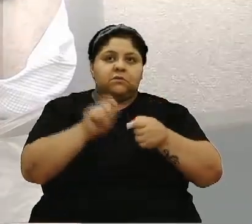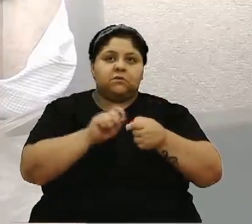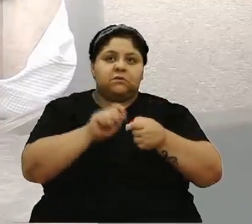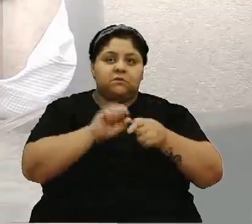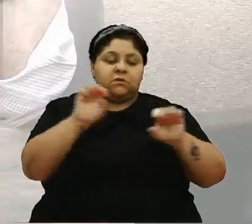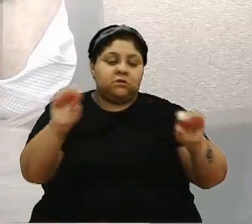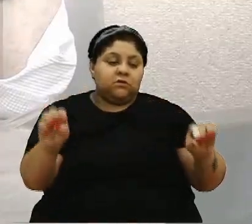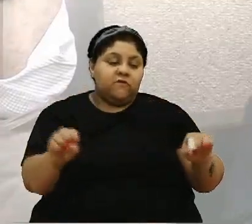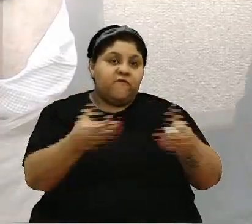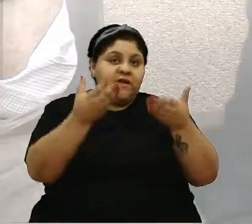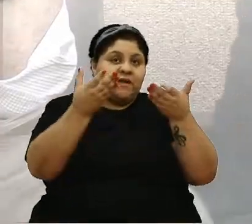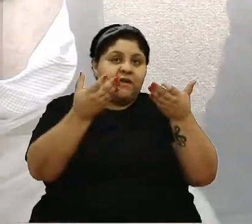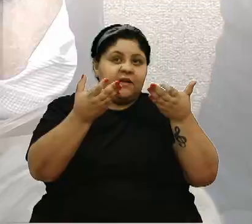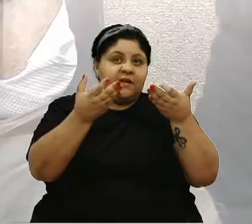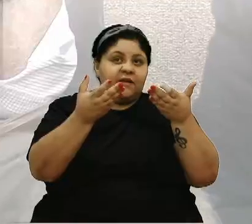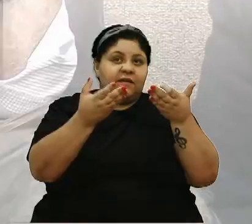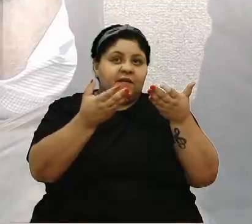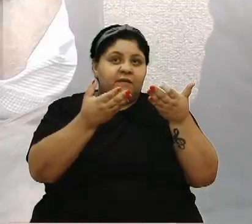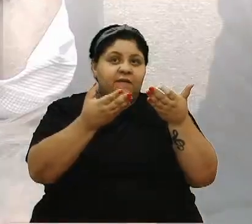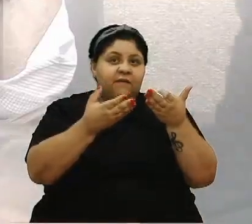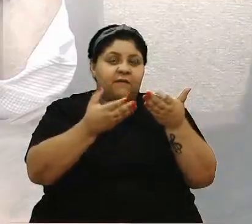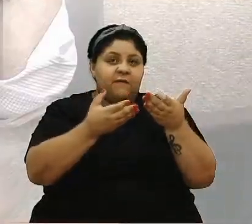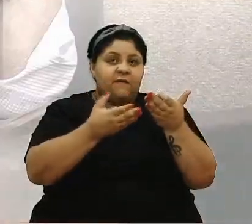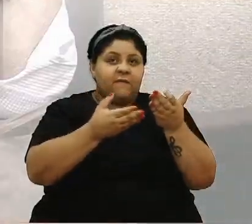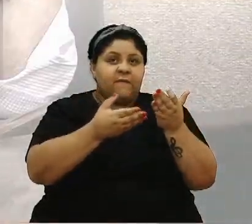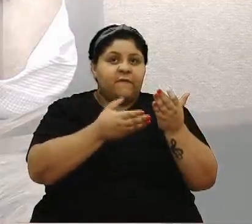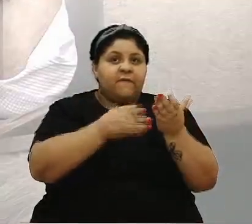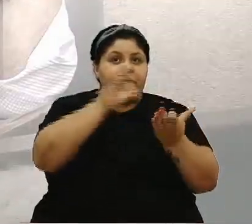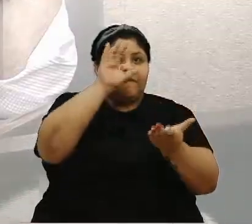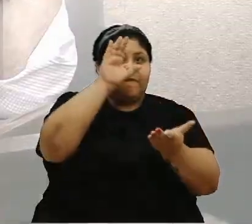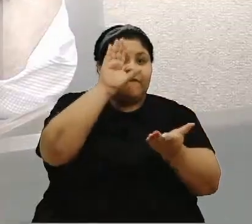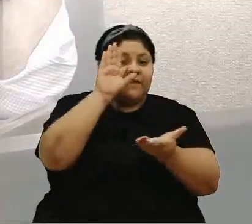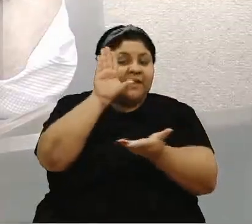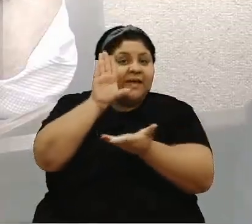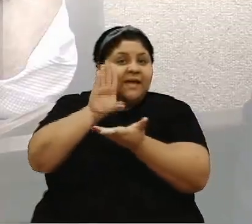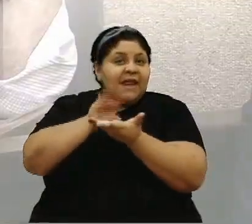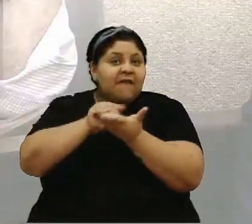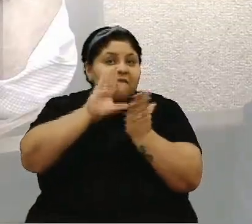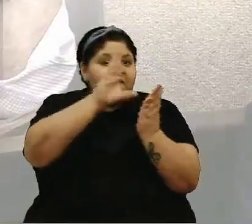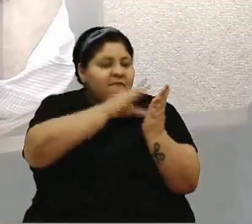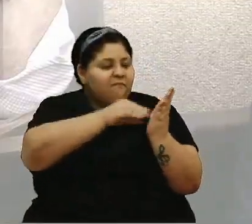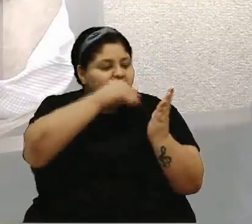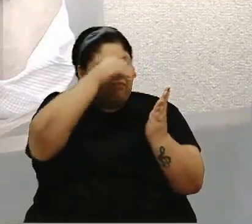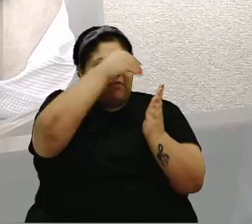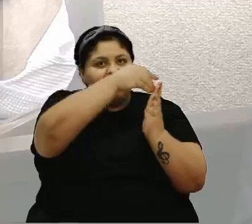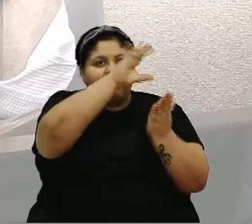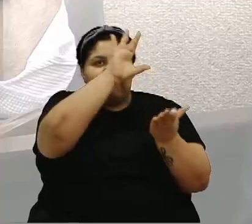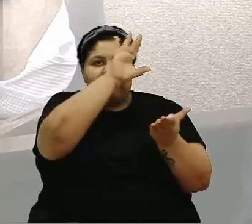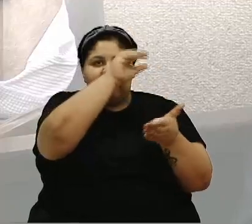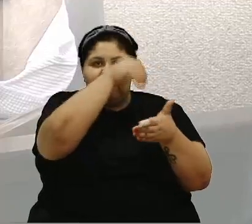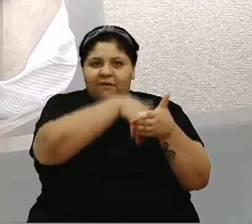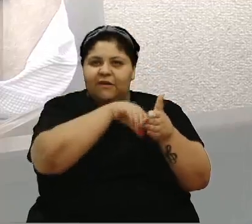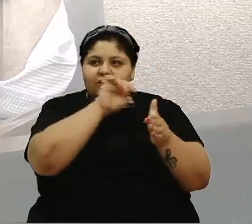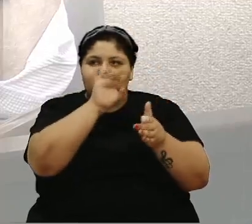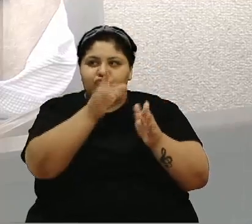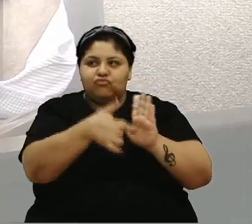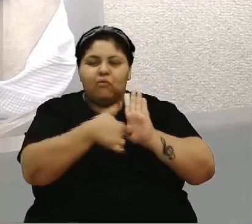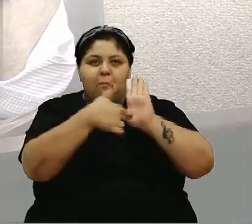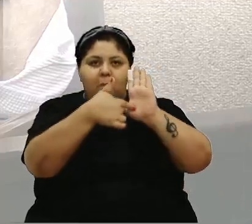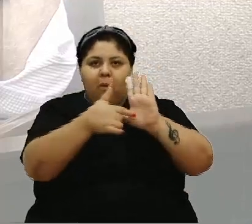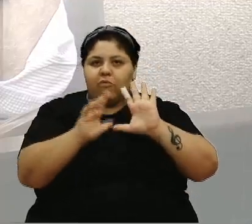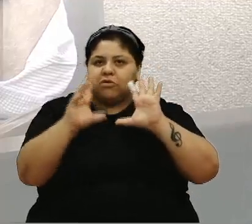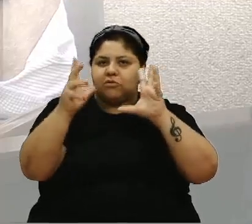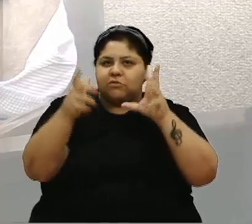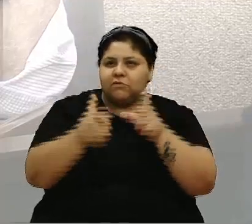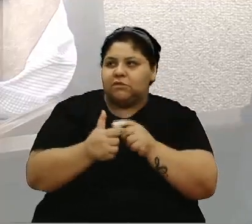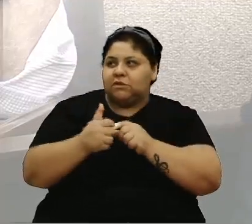das Colheitas fique registrada no calendário oficial de eventos do município só demonstra o quanto